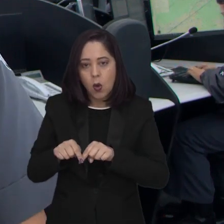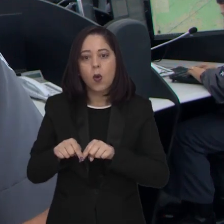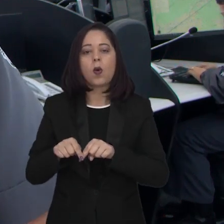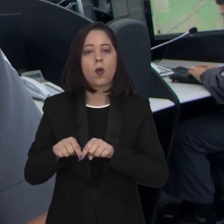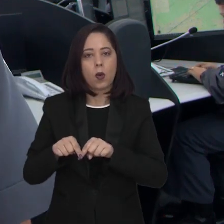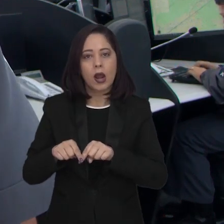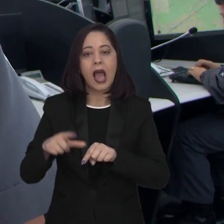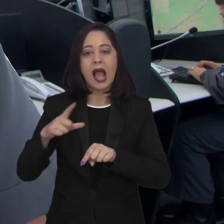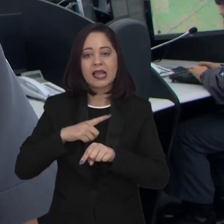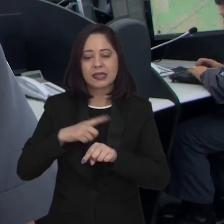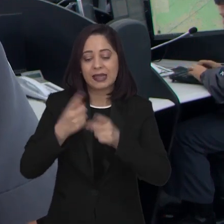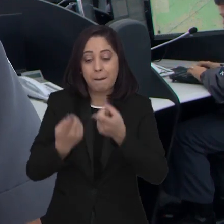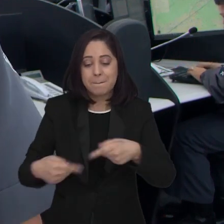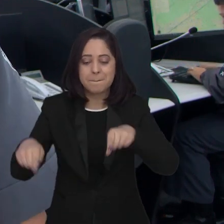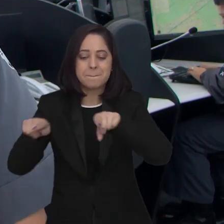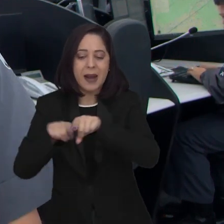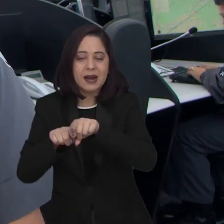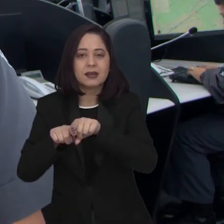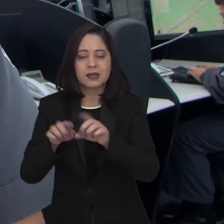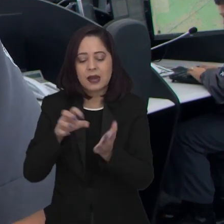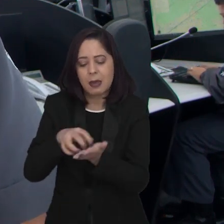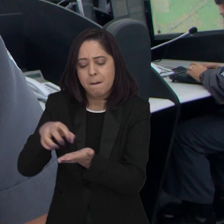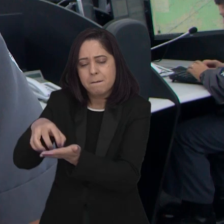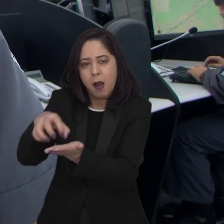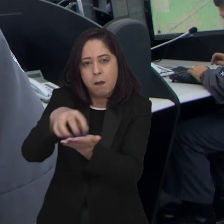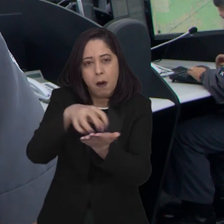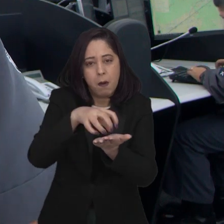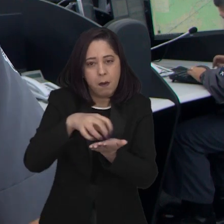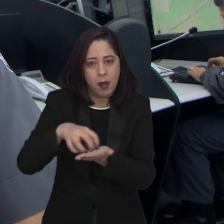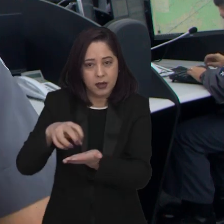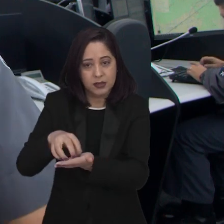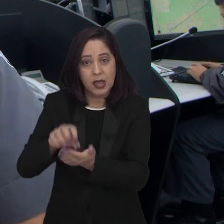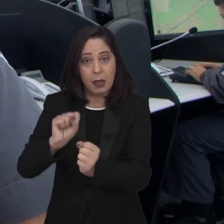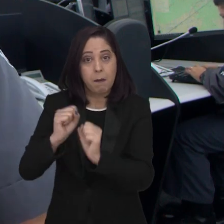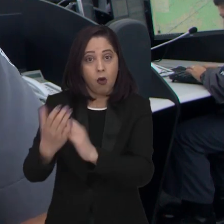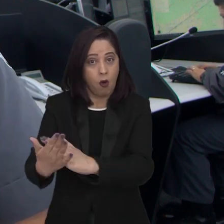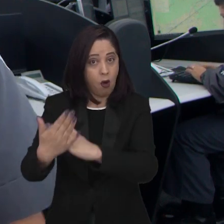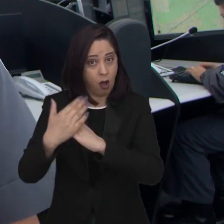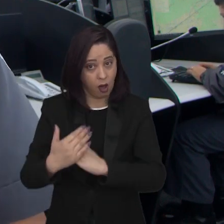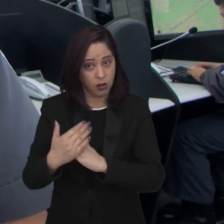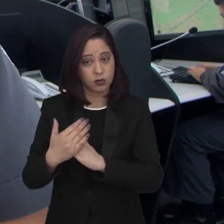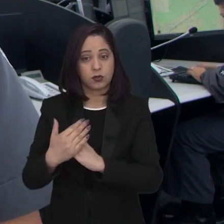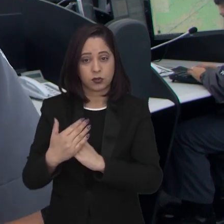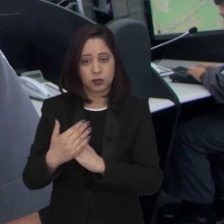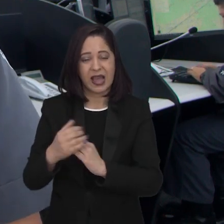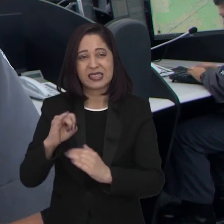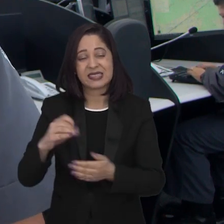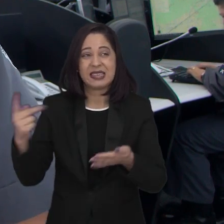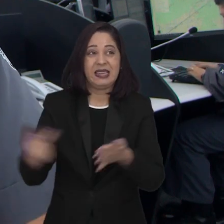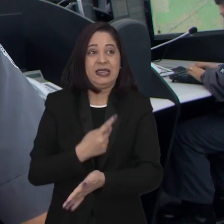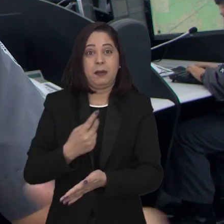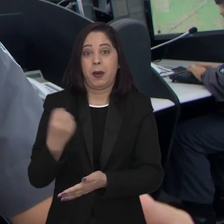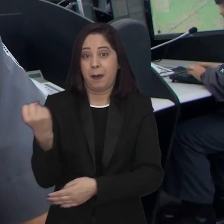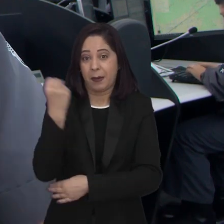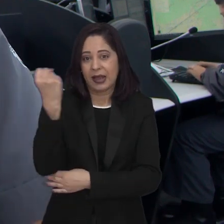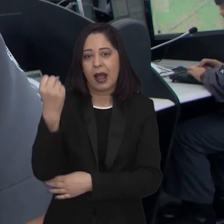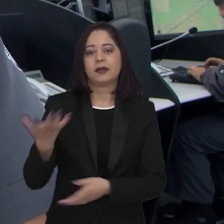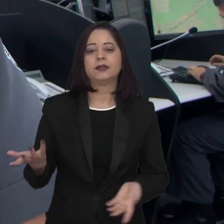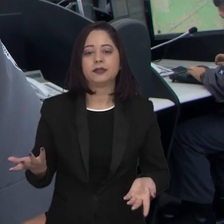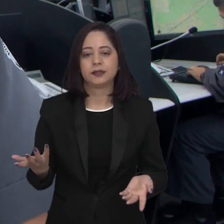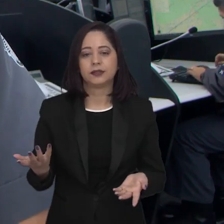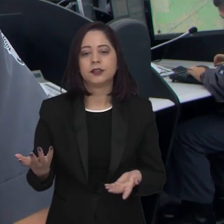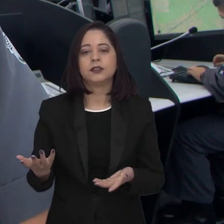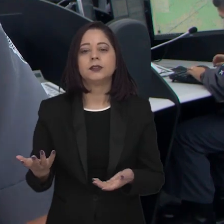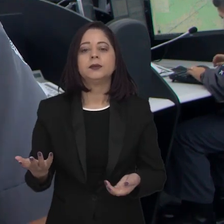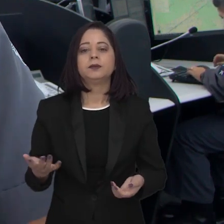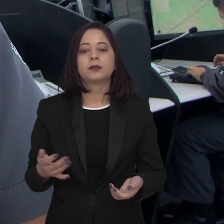ter a interação com outros órgãos que compõem a segurança pública e que possam auxiliar numa situação mais crítica, né? Então,